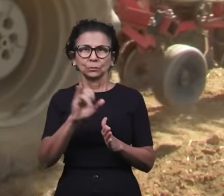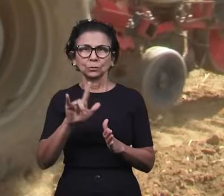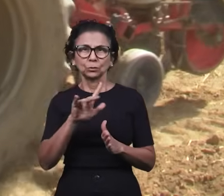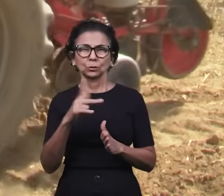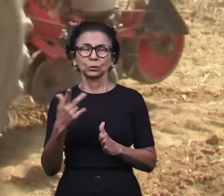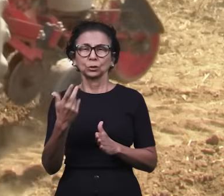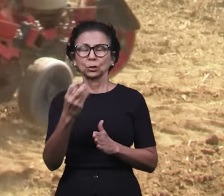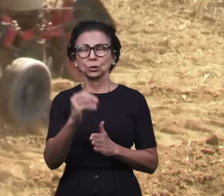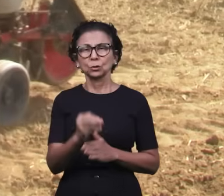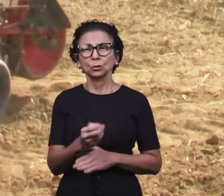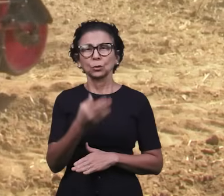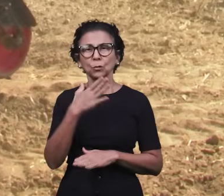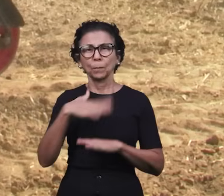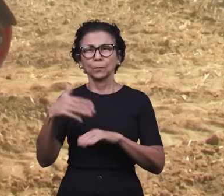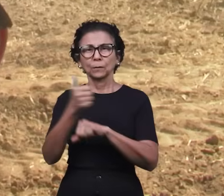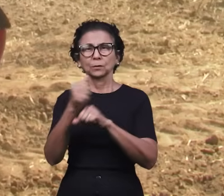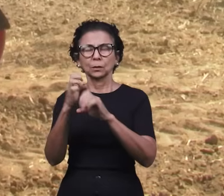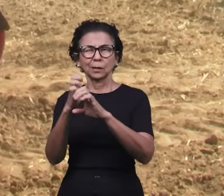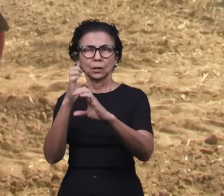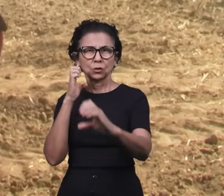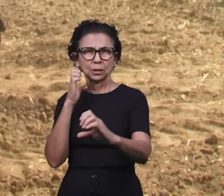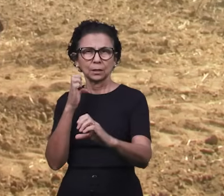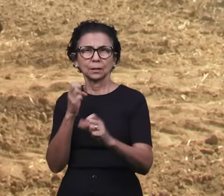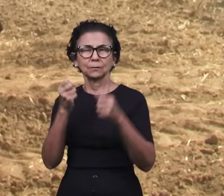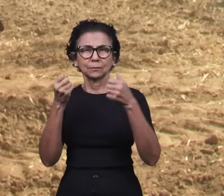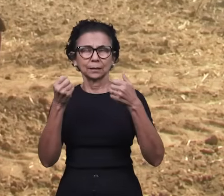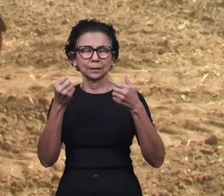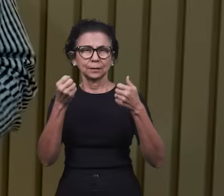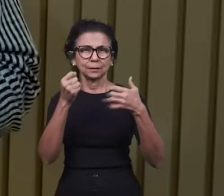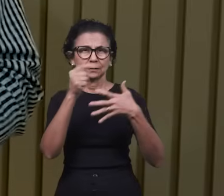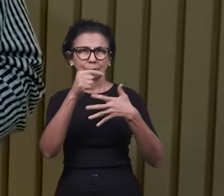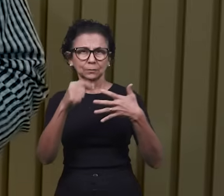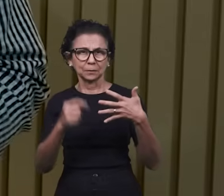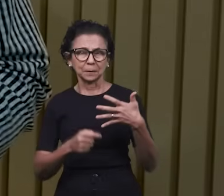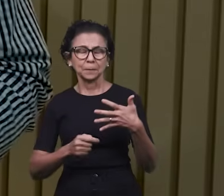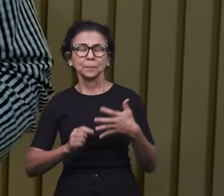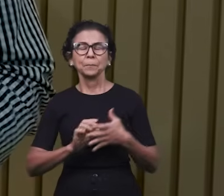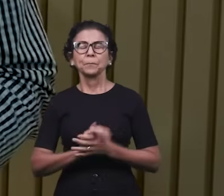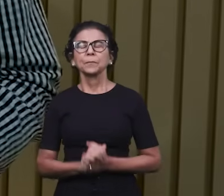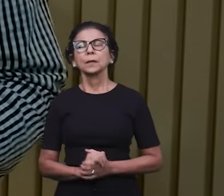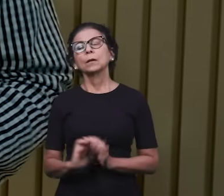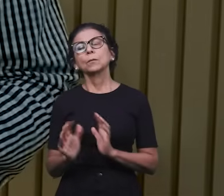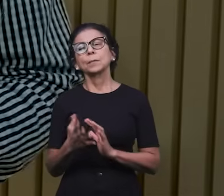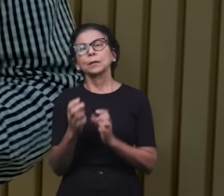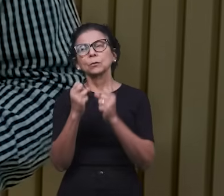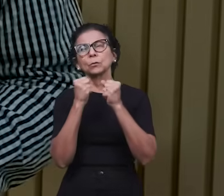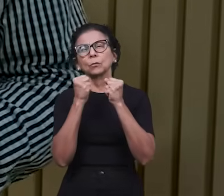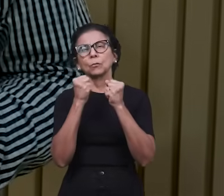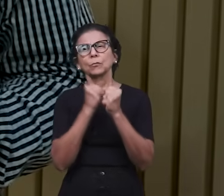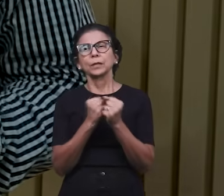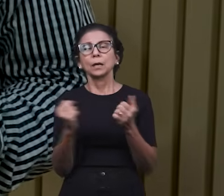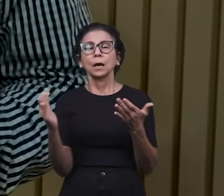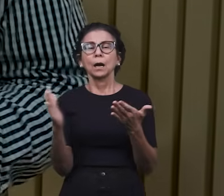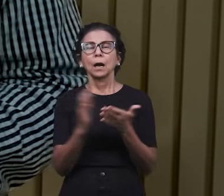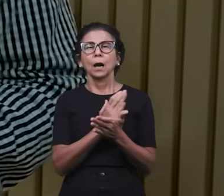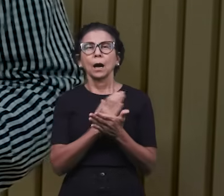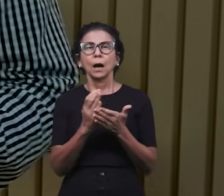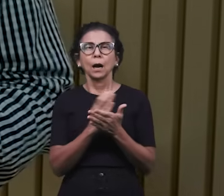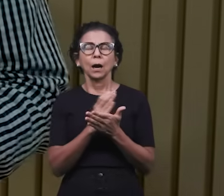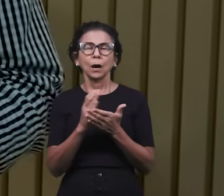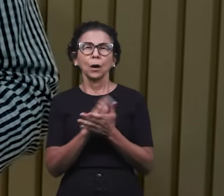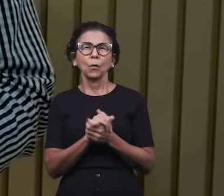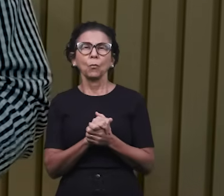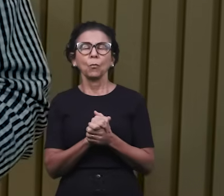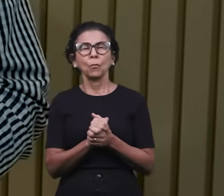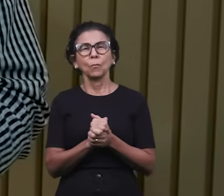engenheiro agrônomo Leandro Skowronski destaca algumas culturas. Alguns cultivos de inverno incluem espécies